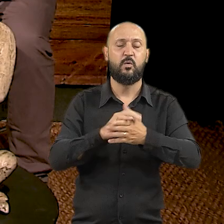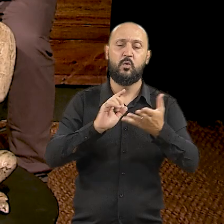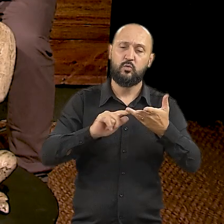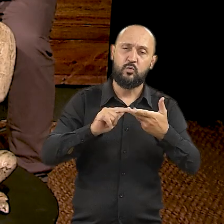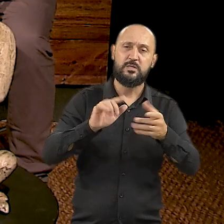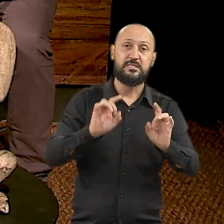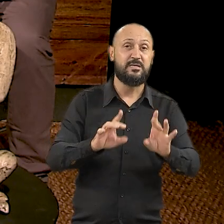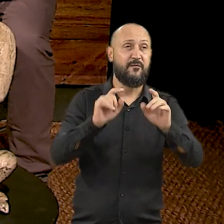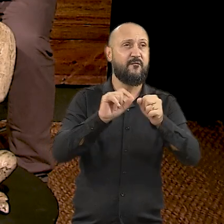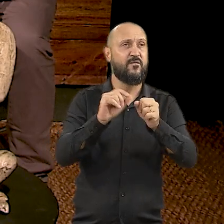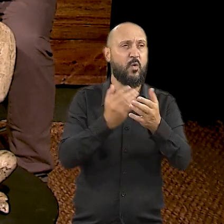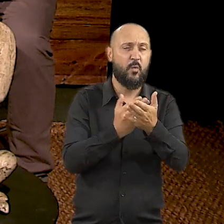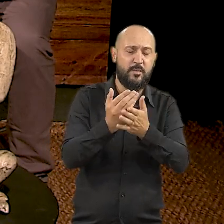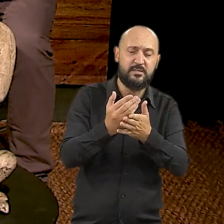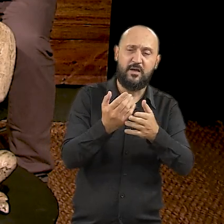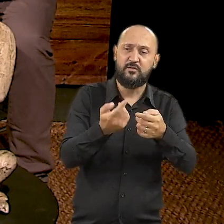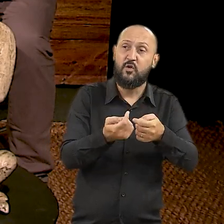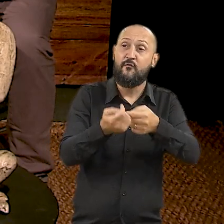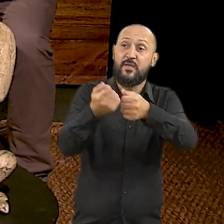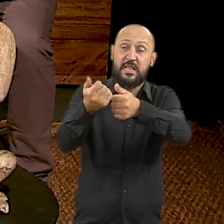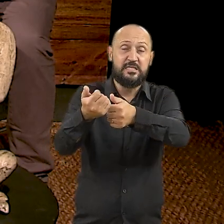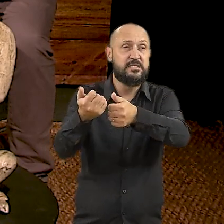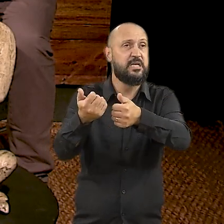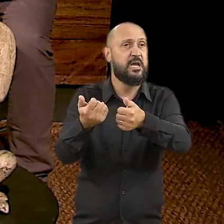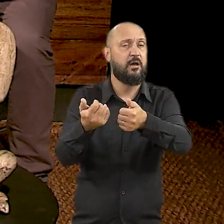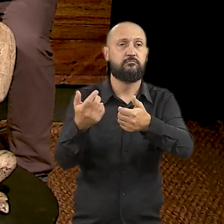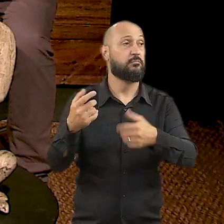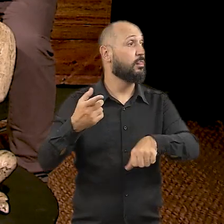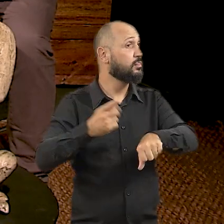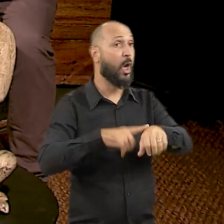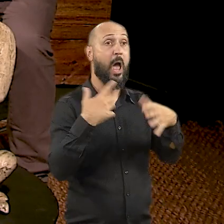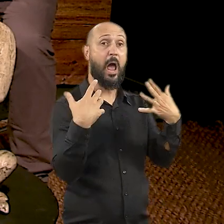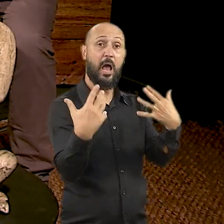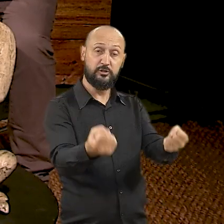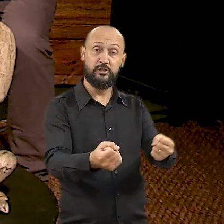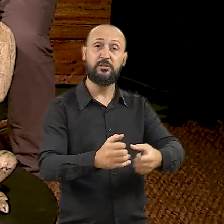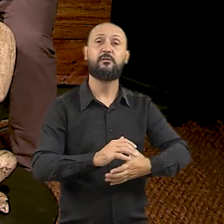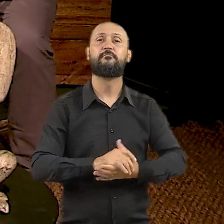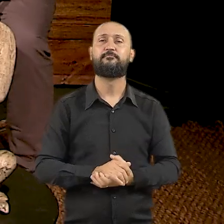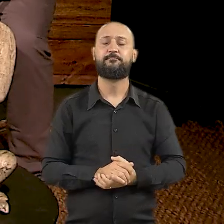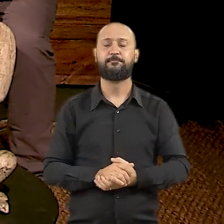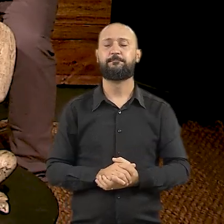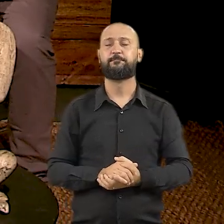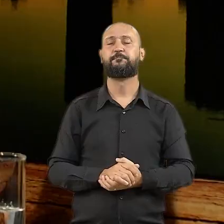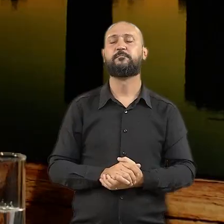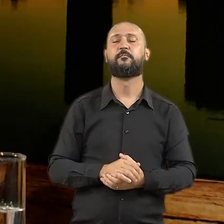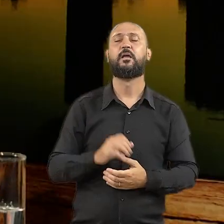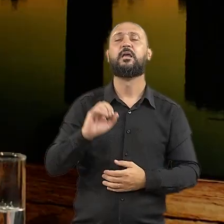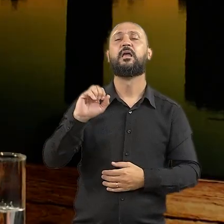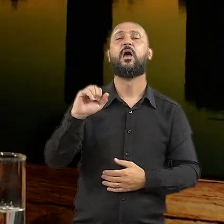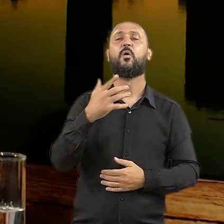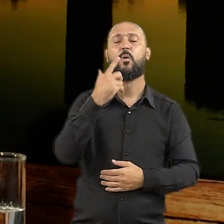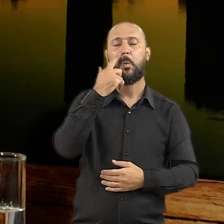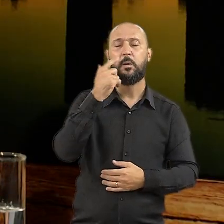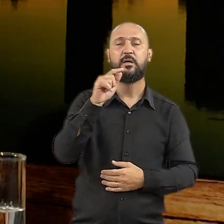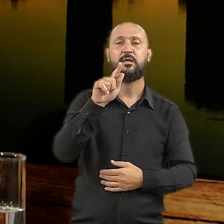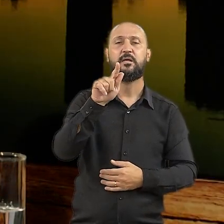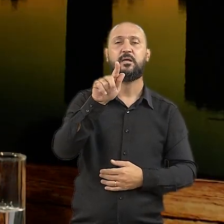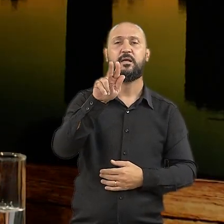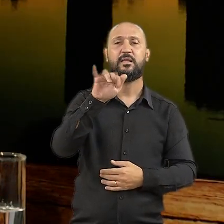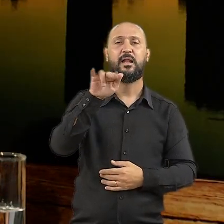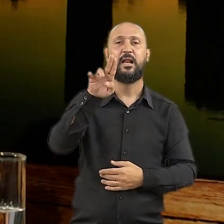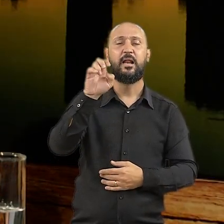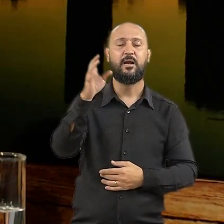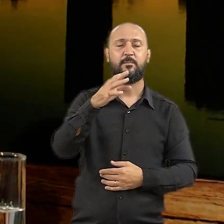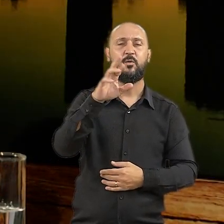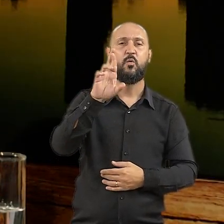também. Então todos esses especiais que a gente fazia, começou a oferecer, eles abraçavam, eles compravam a ideia. Aí aconteceu do Guilherme Rondon